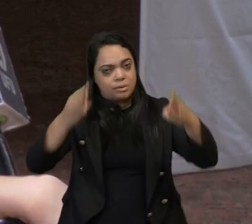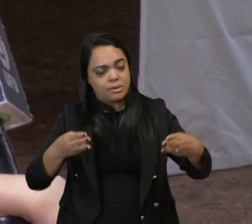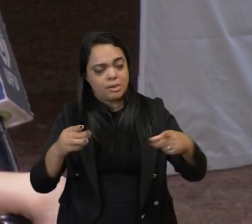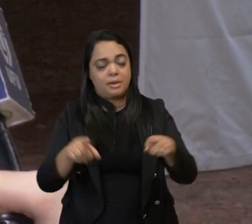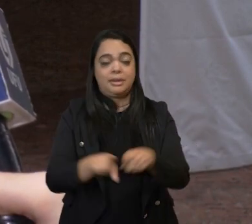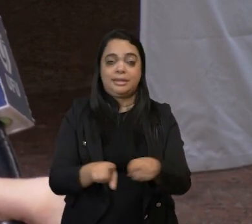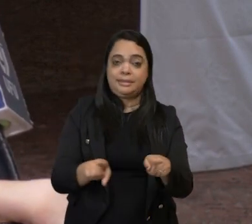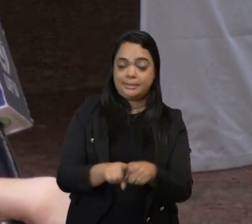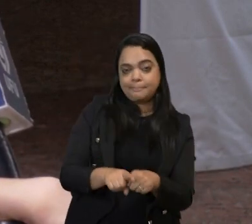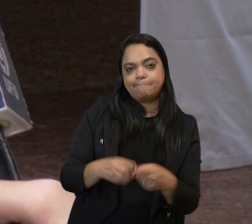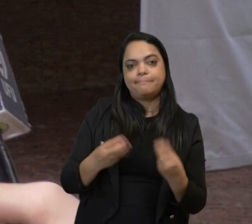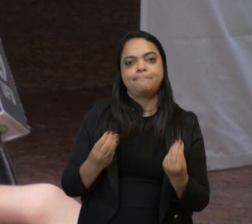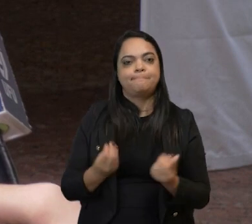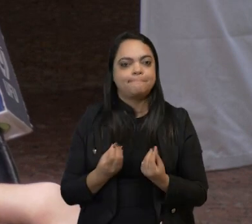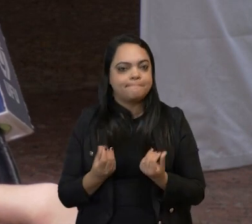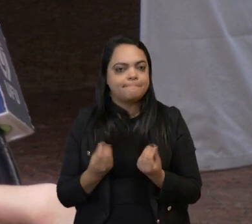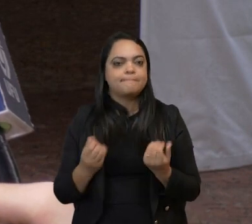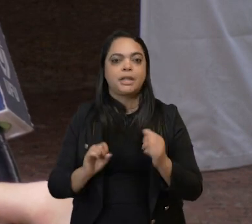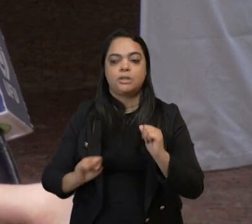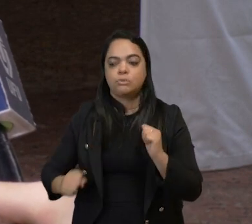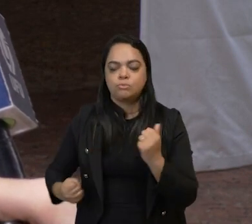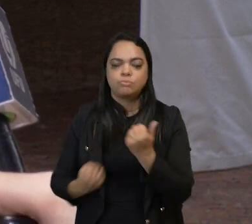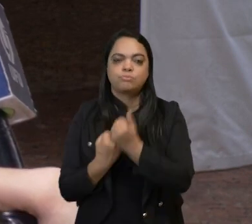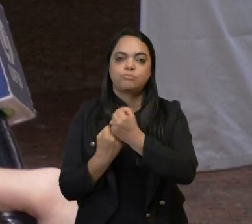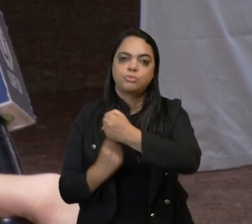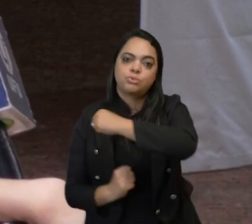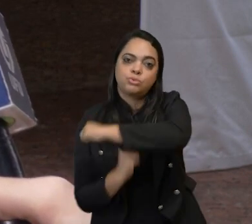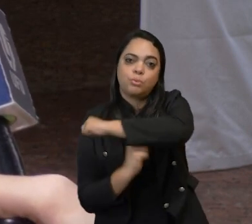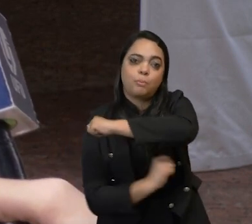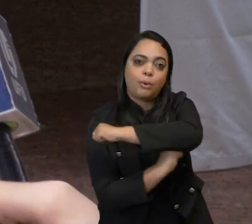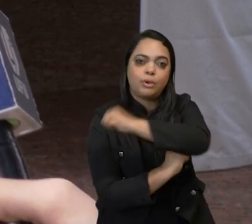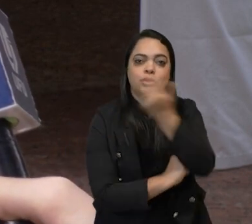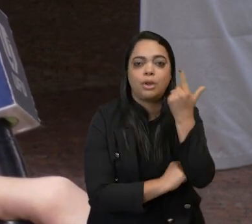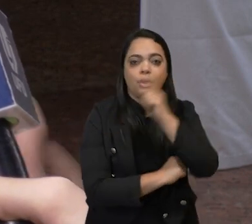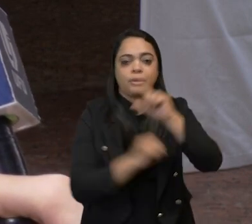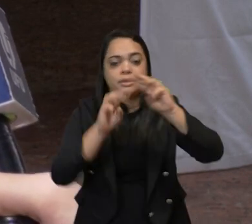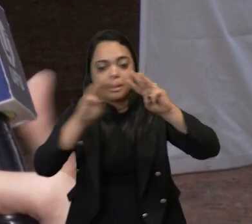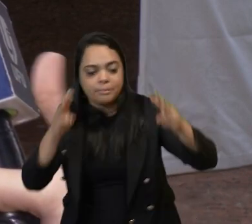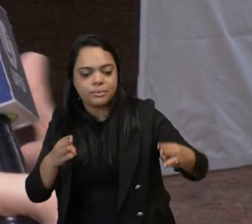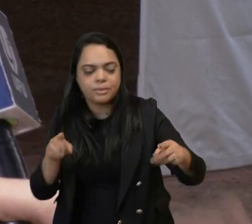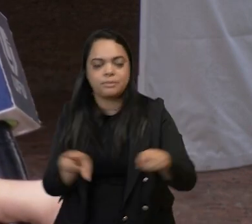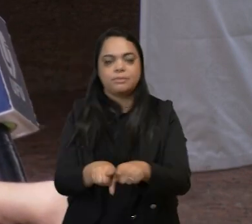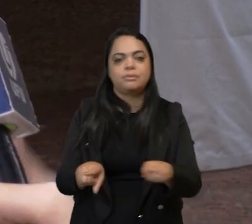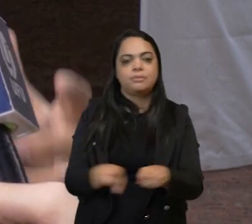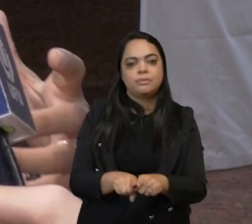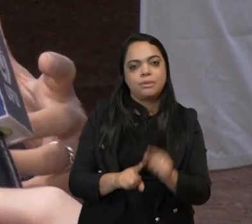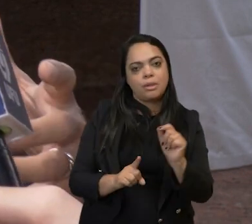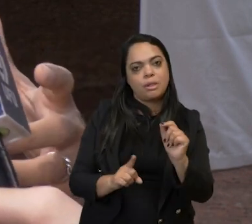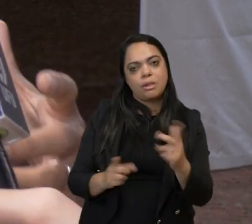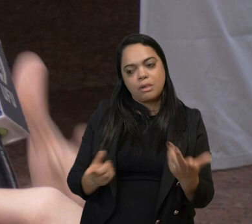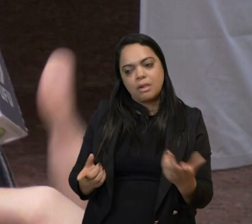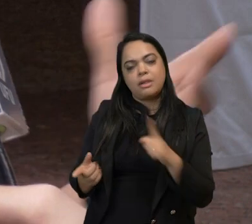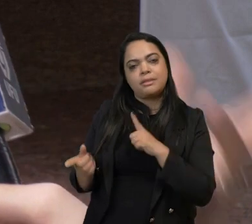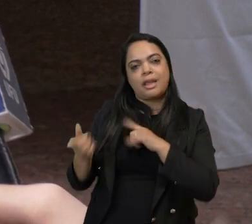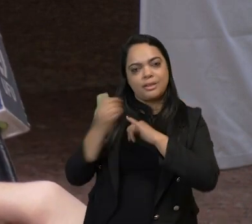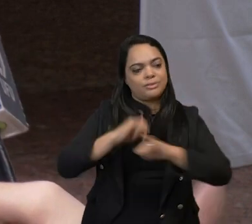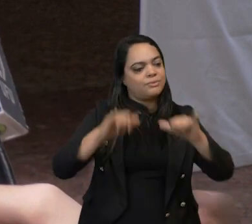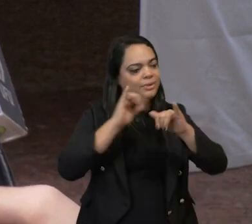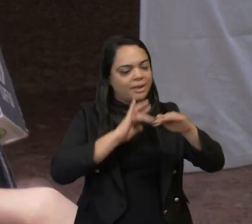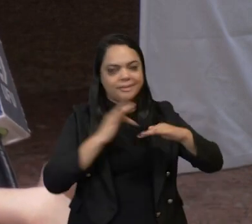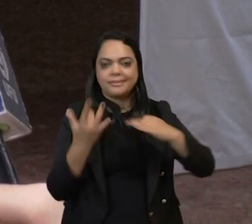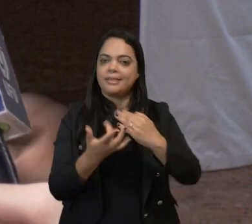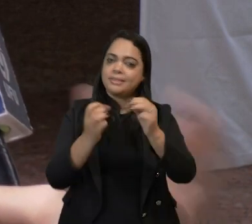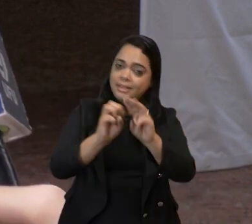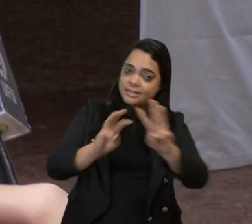dos museus quanto também nessa nesse suporte para que os museus possam também ocuparem